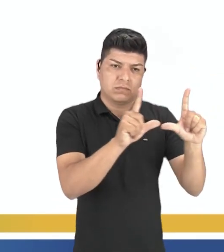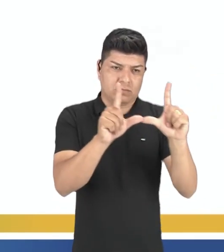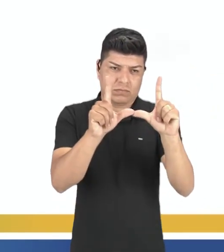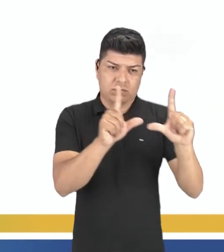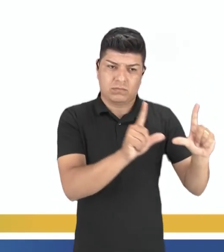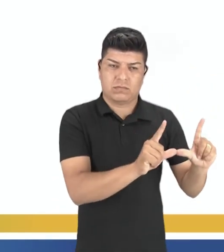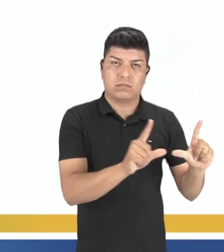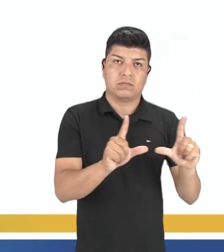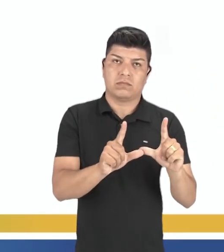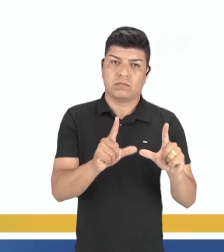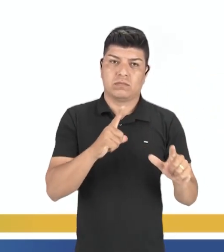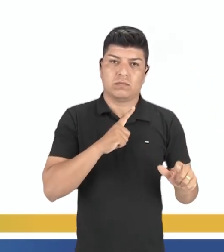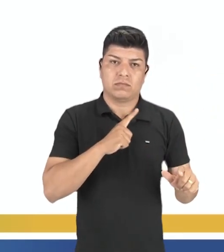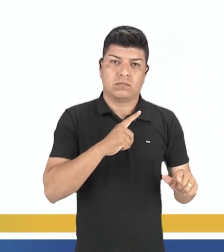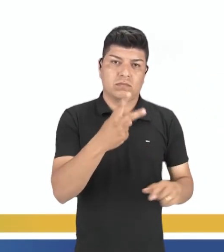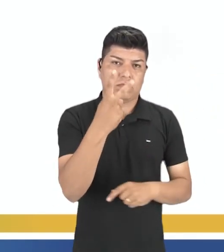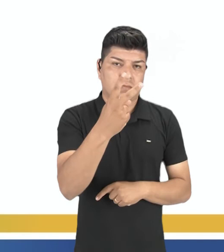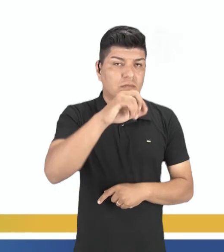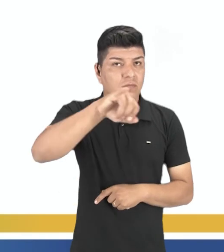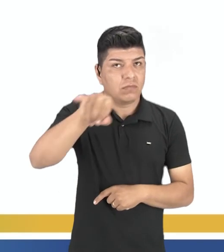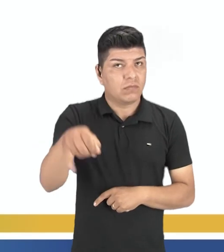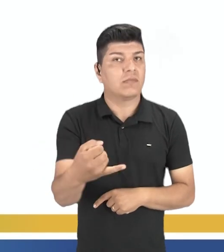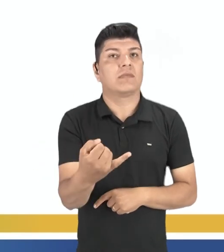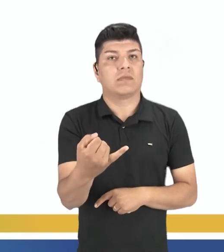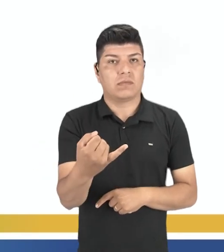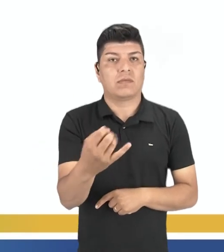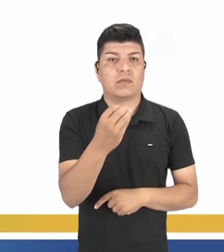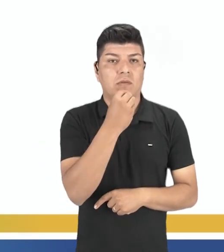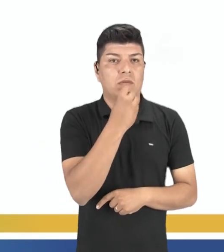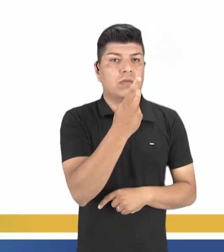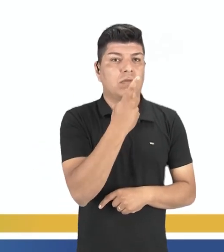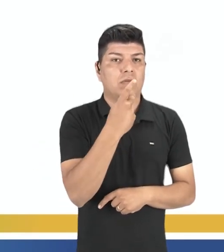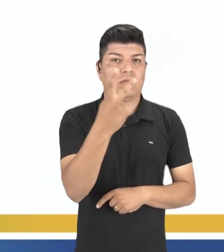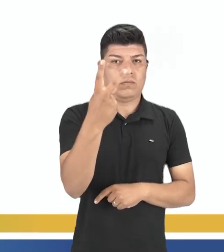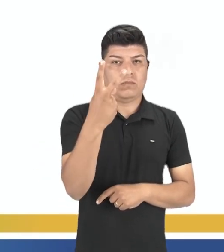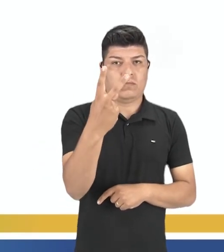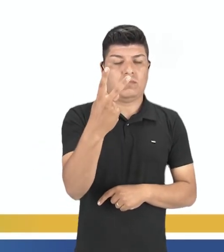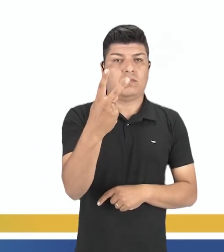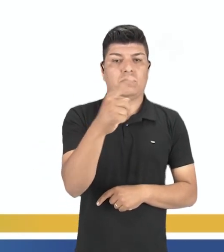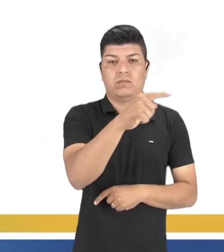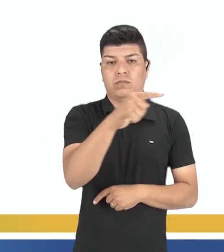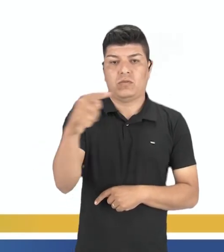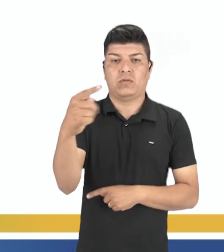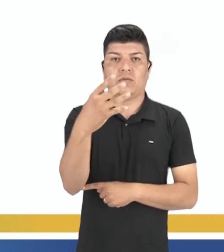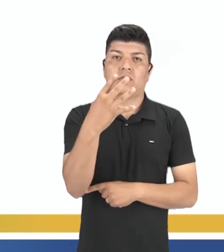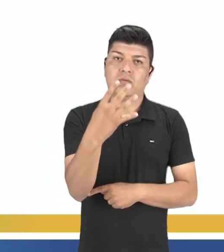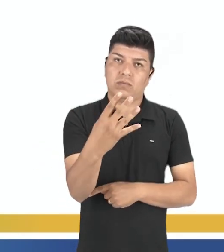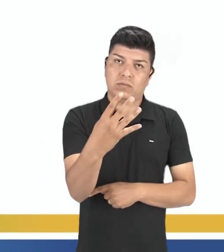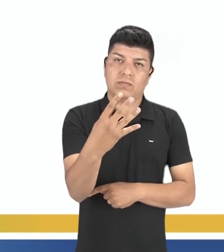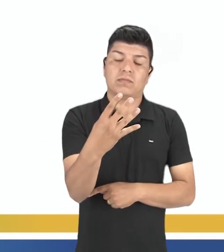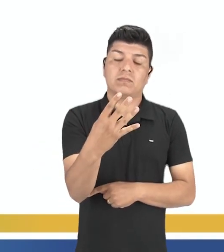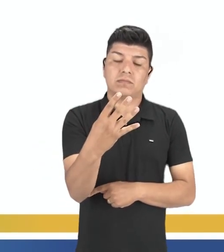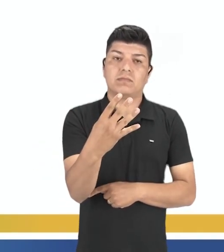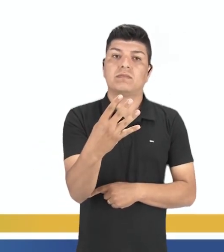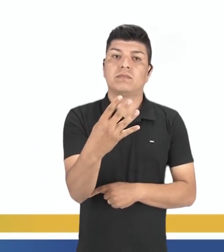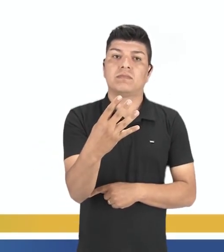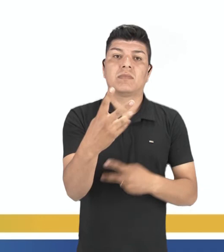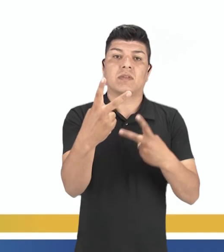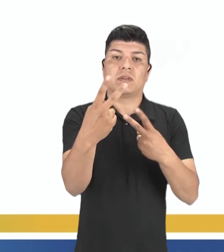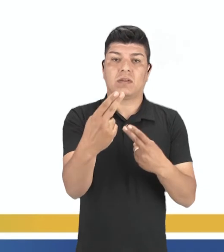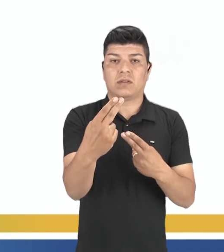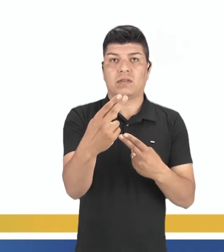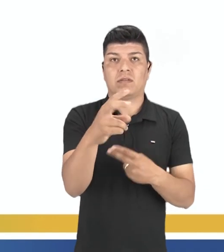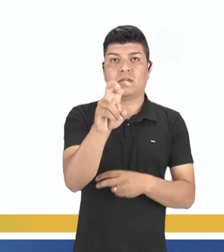tenho duas chances, né? Ou seja, eu tenho a probabilidade de 2 sobre 4. 2 sobre 4 é igual